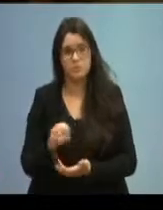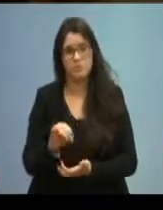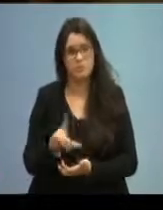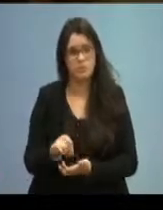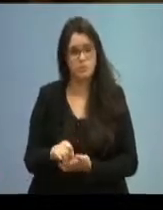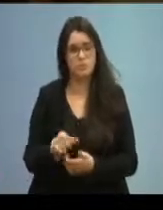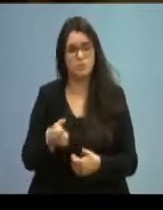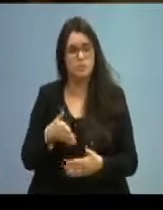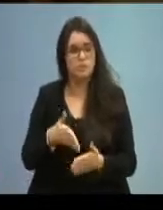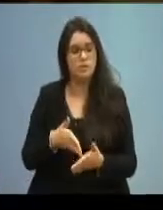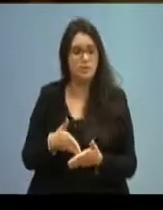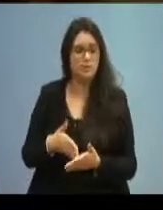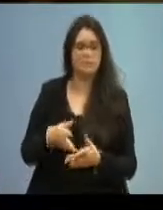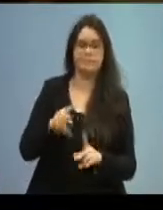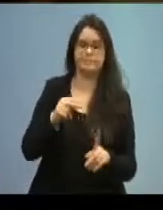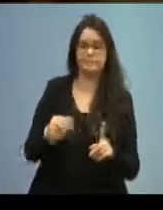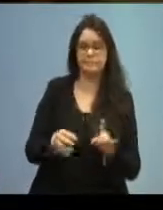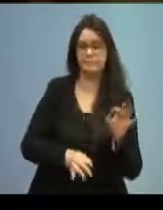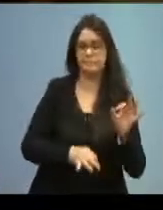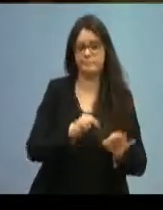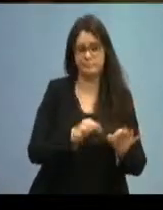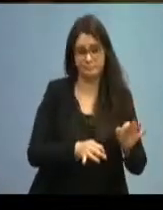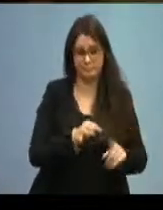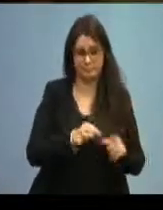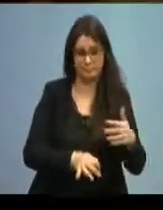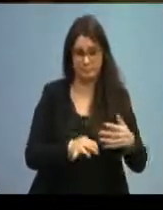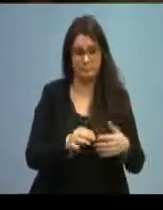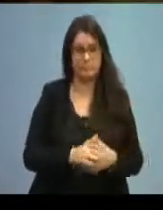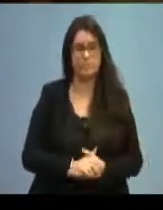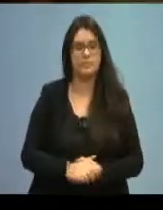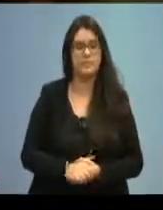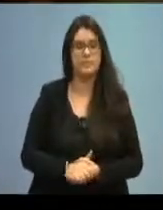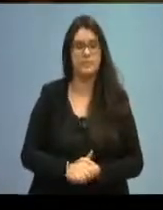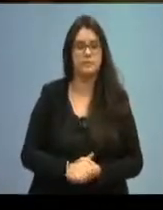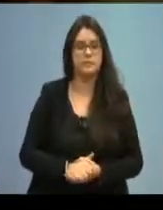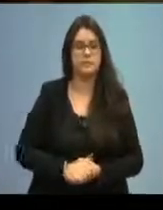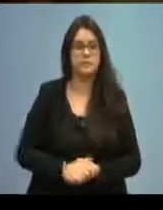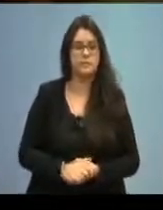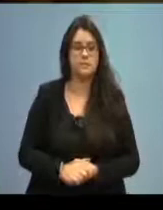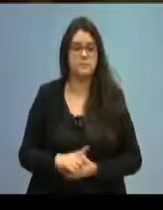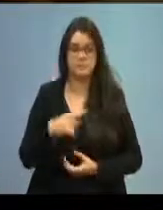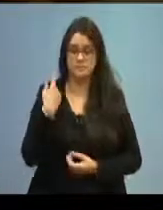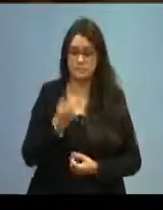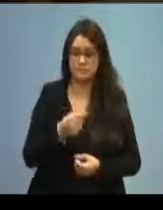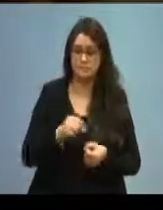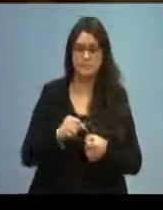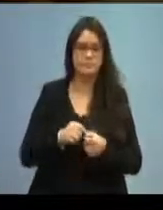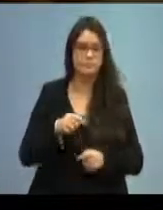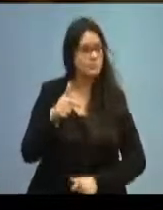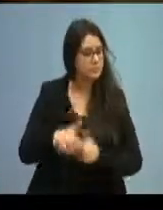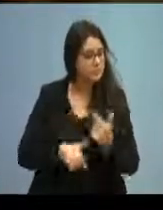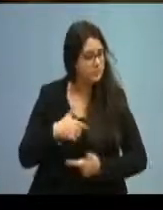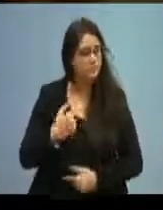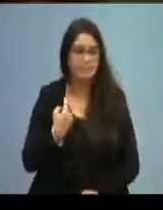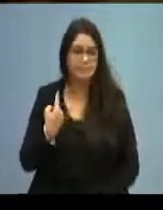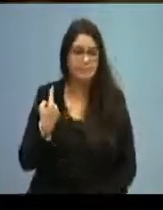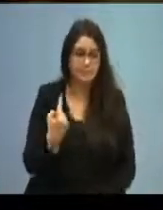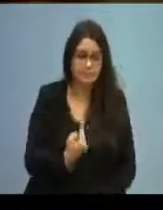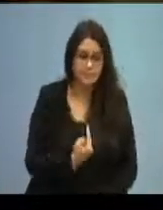vista jurídico e assim por diante. Então, a gente está fazendo nosso trabalho de forma mais adequada